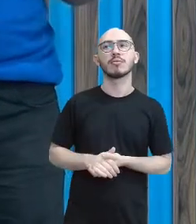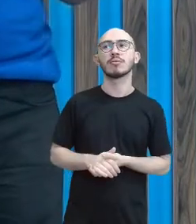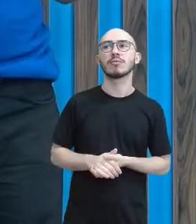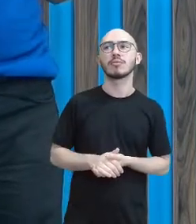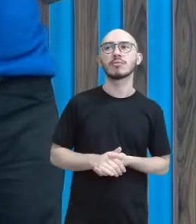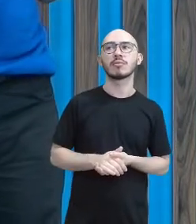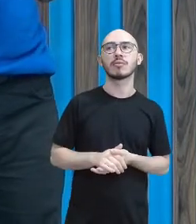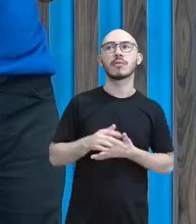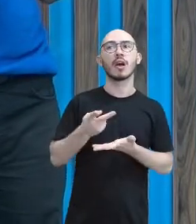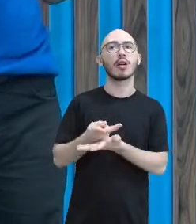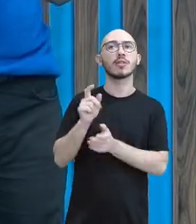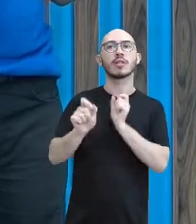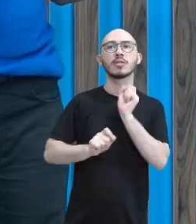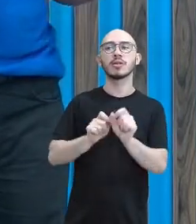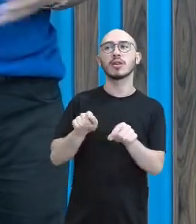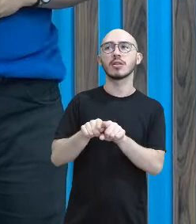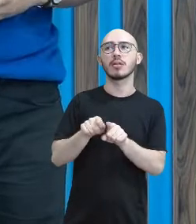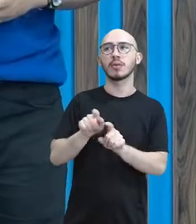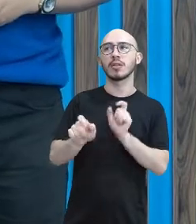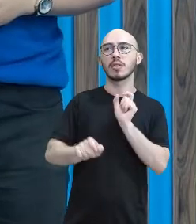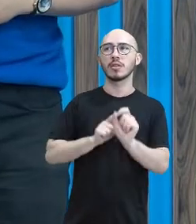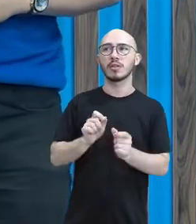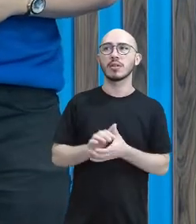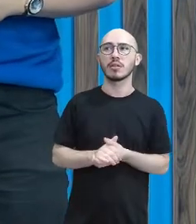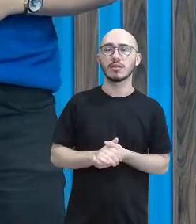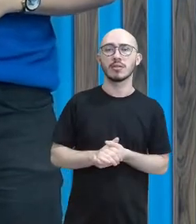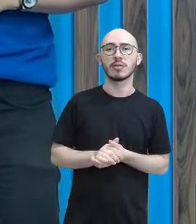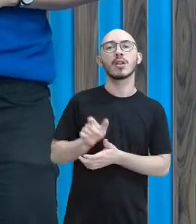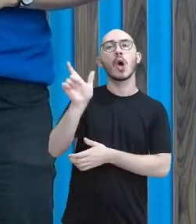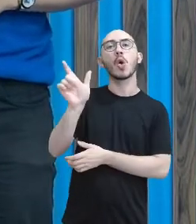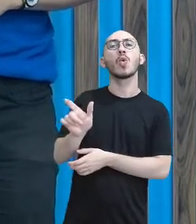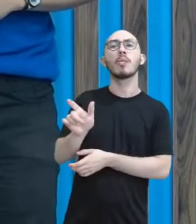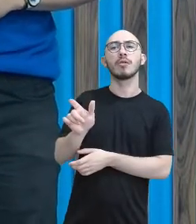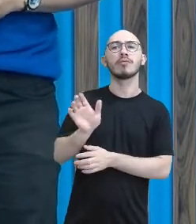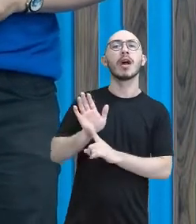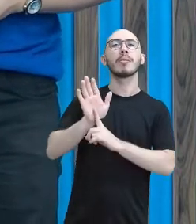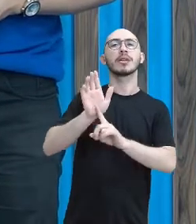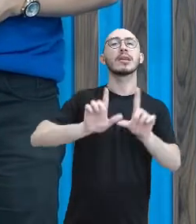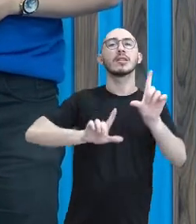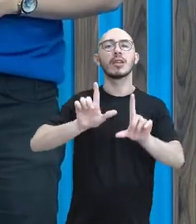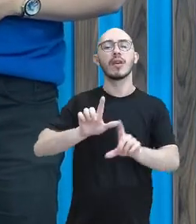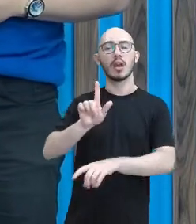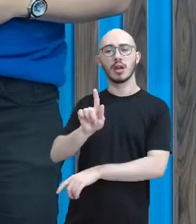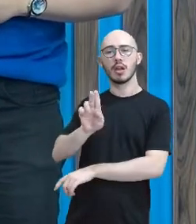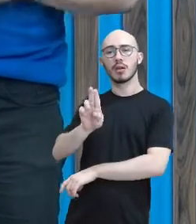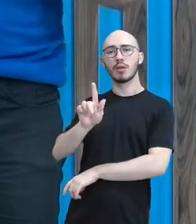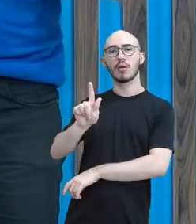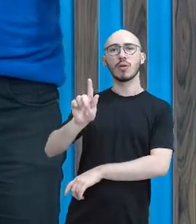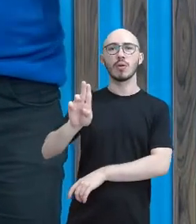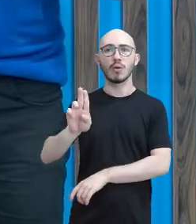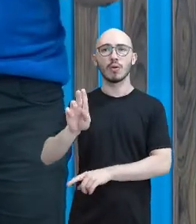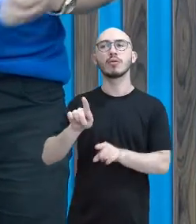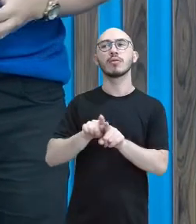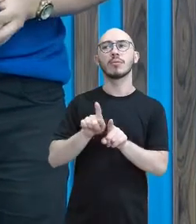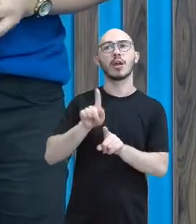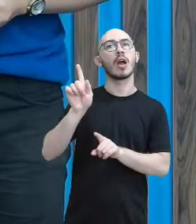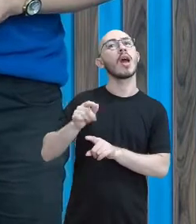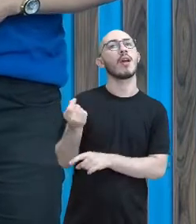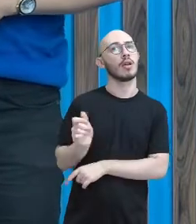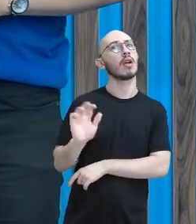acabam acontecendo uma tragédia, como foi no caso de Gugu Liberato, né? Porque é caro pra caramba, encanador, essas coisas,